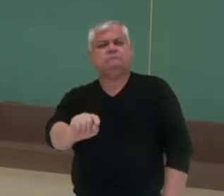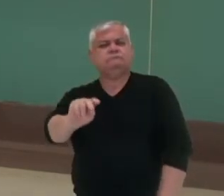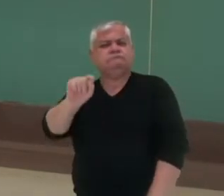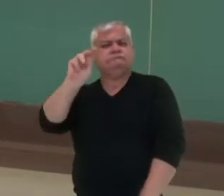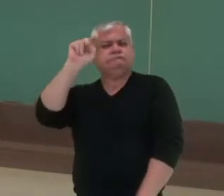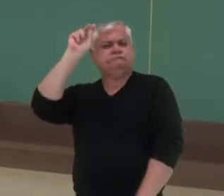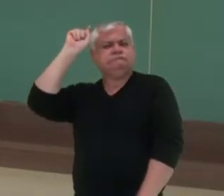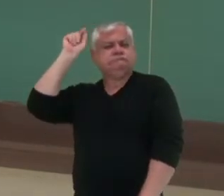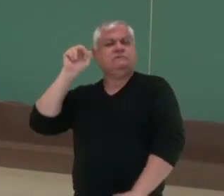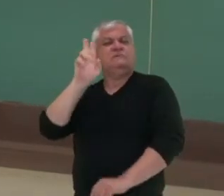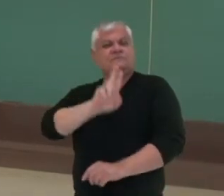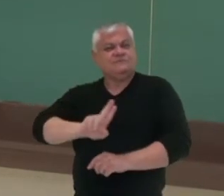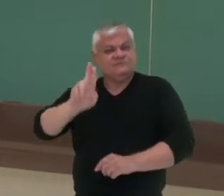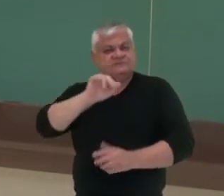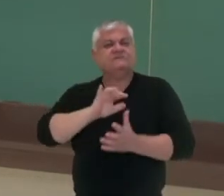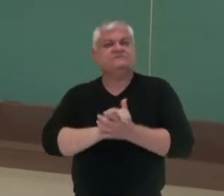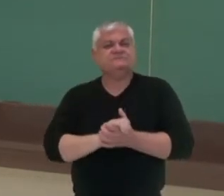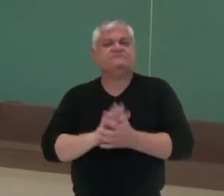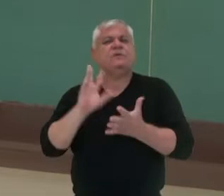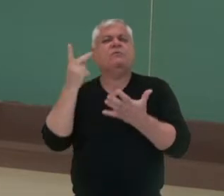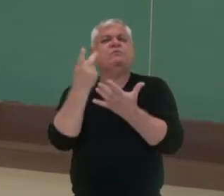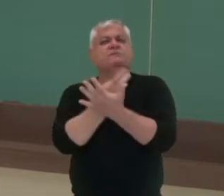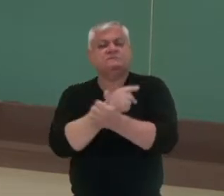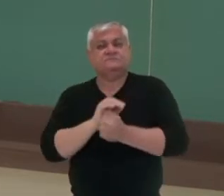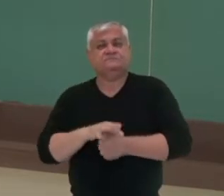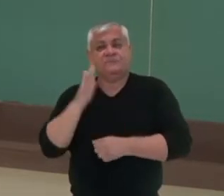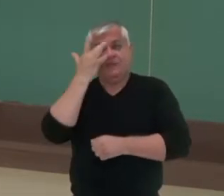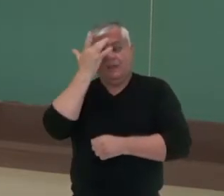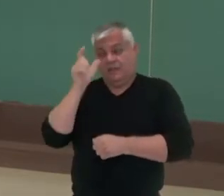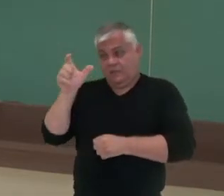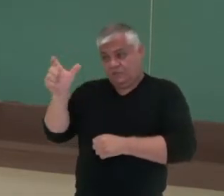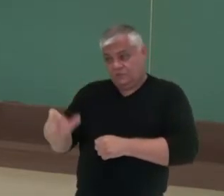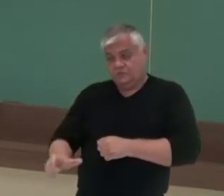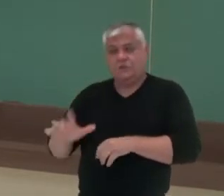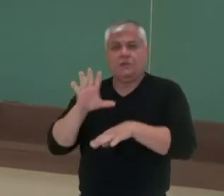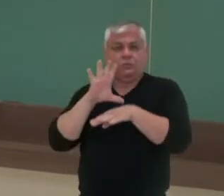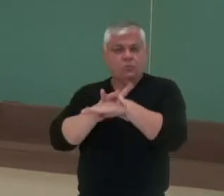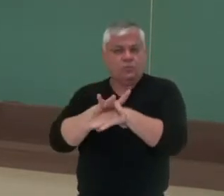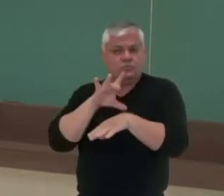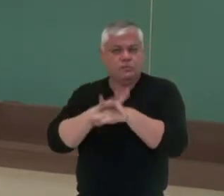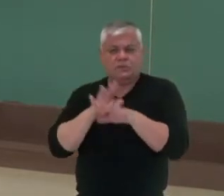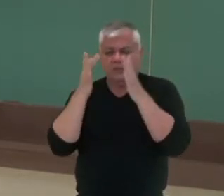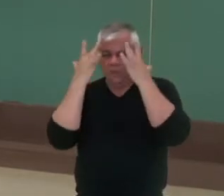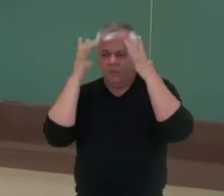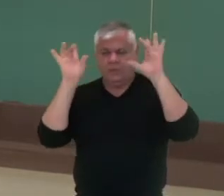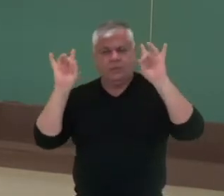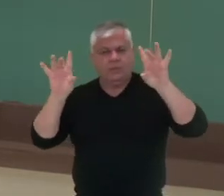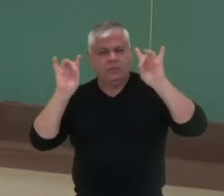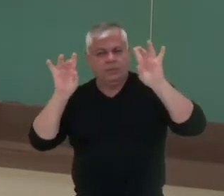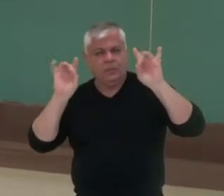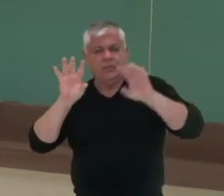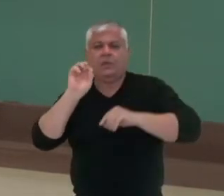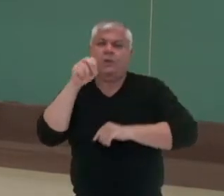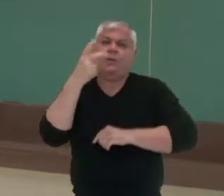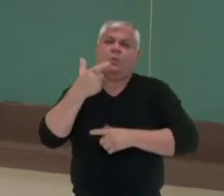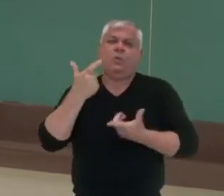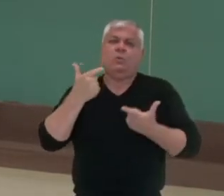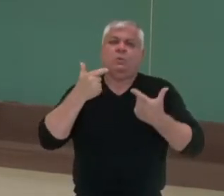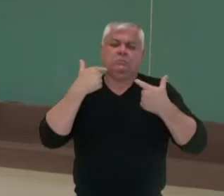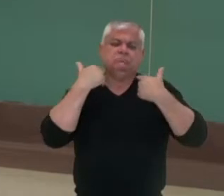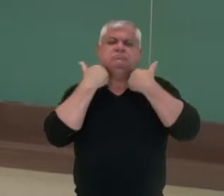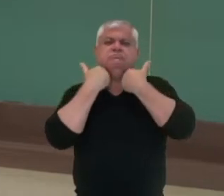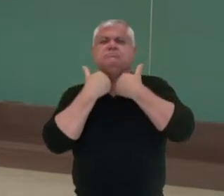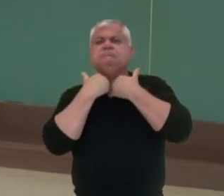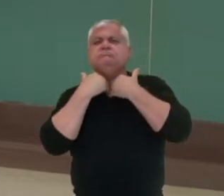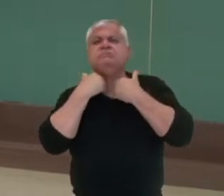mais remotos. O que acontecia? A pessoa estava com uma doença, dor de cabeça, ou ela estava com uma infecção, e os